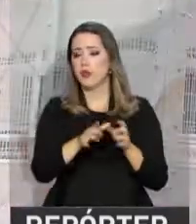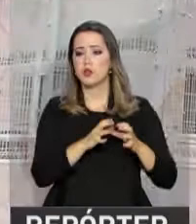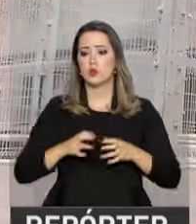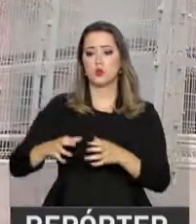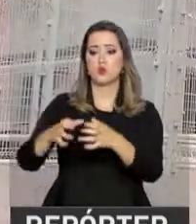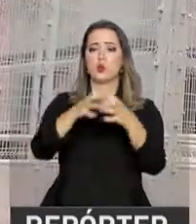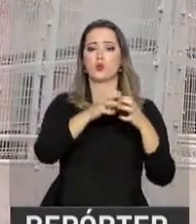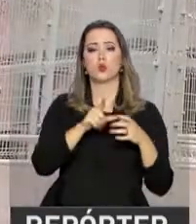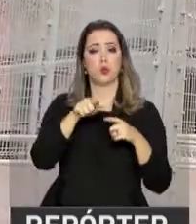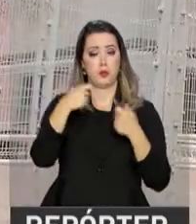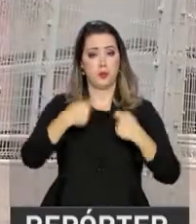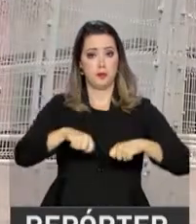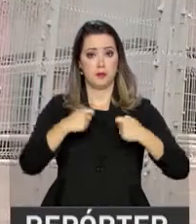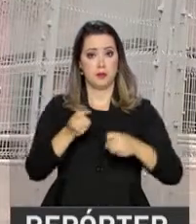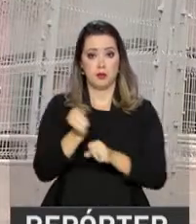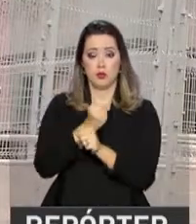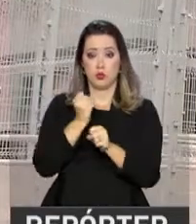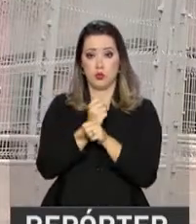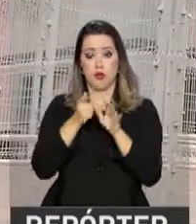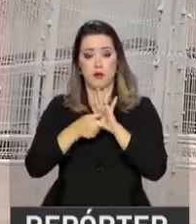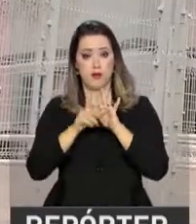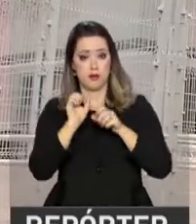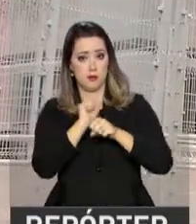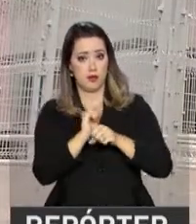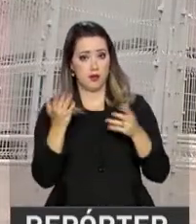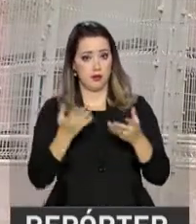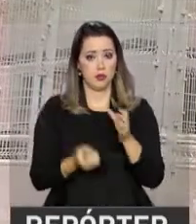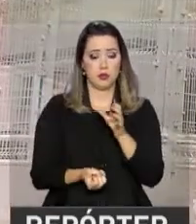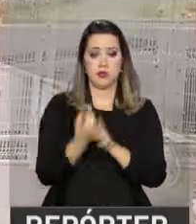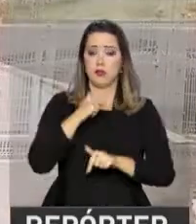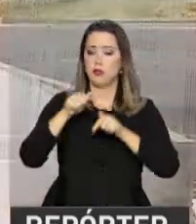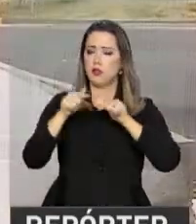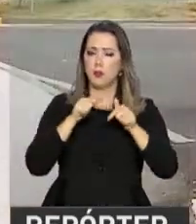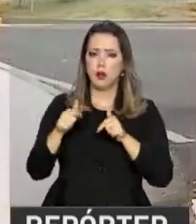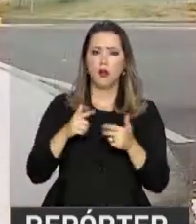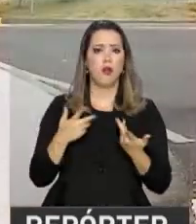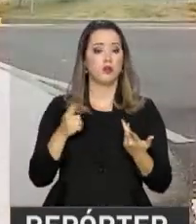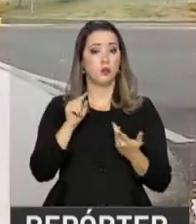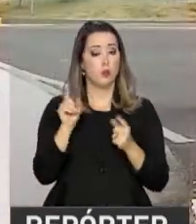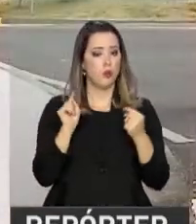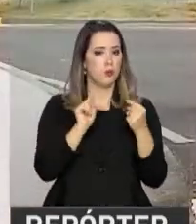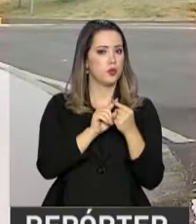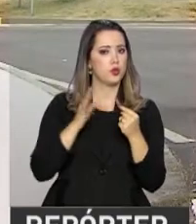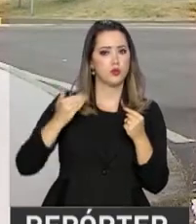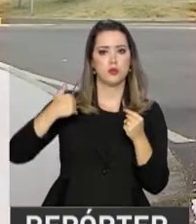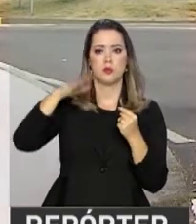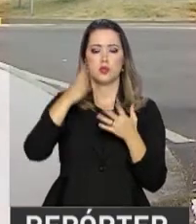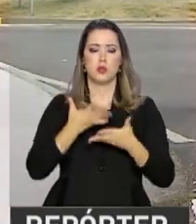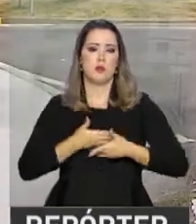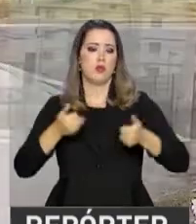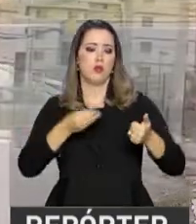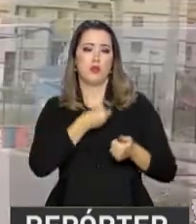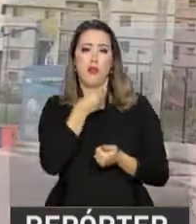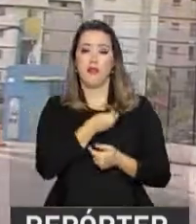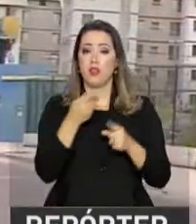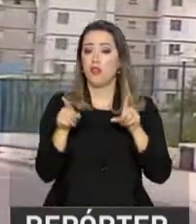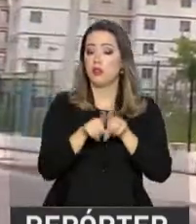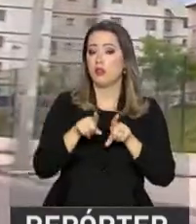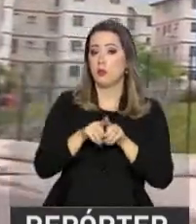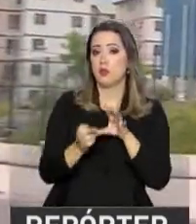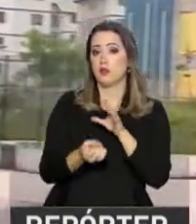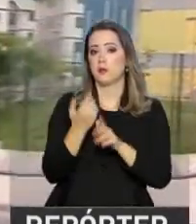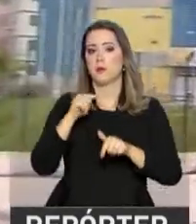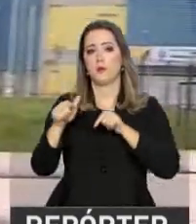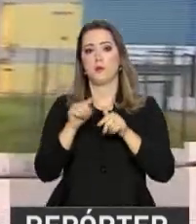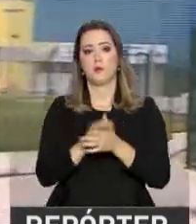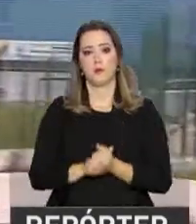as áreas, para que nós possamos gerar empregos. O objetivo, além da melhora, é sobretudo a geração